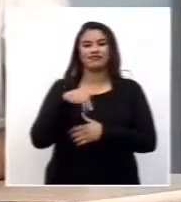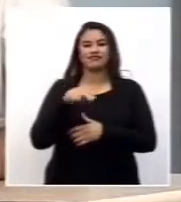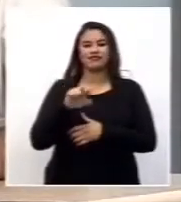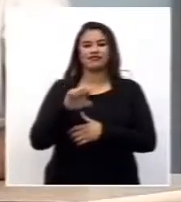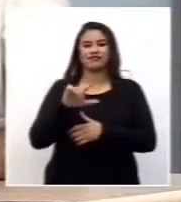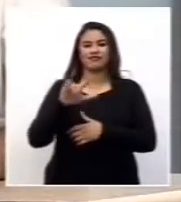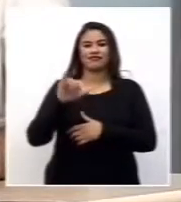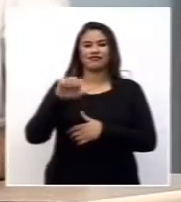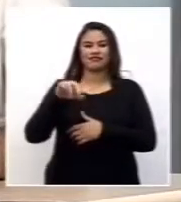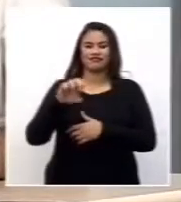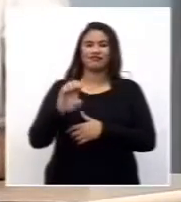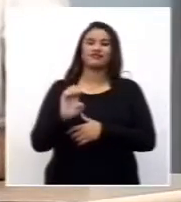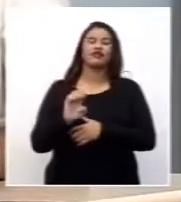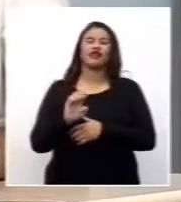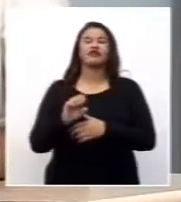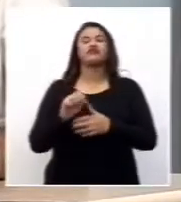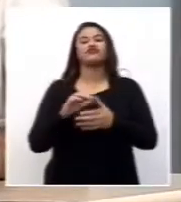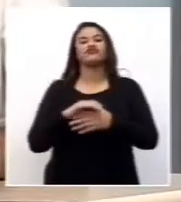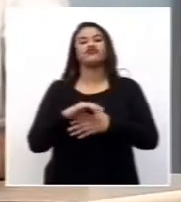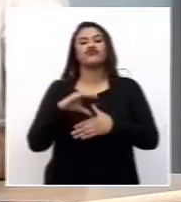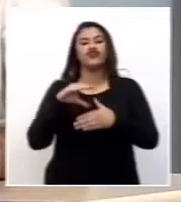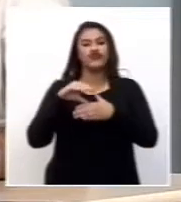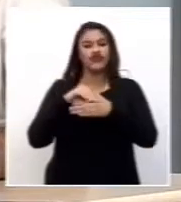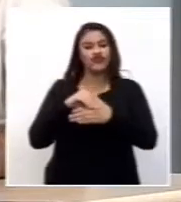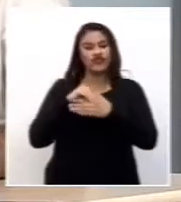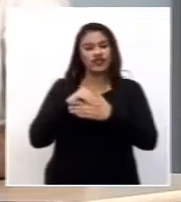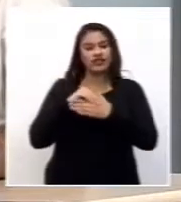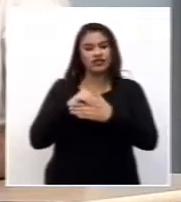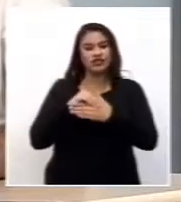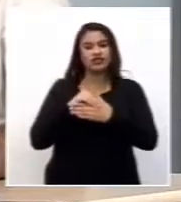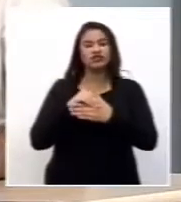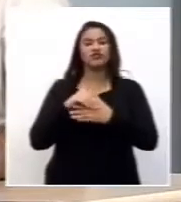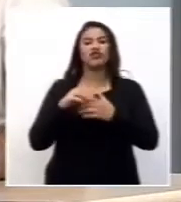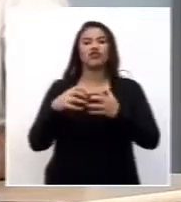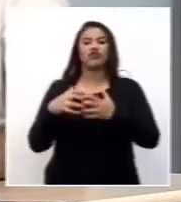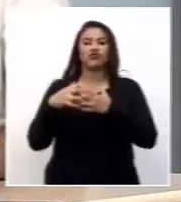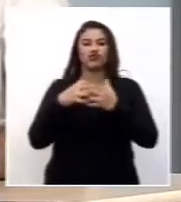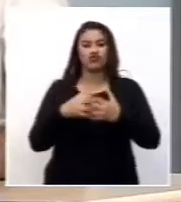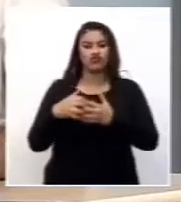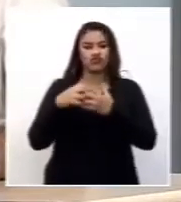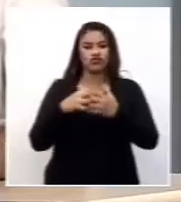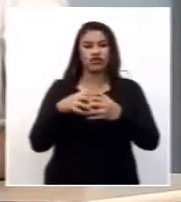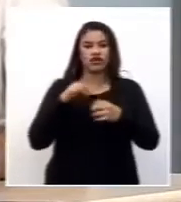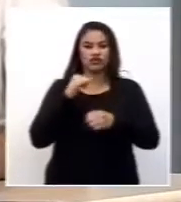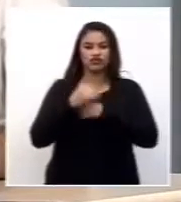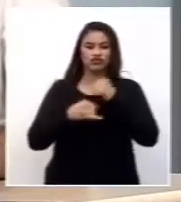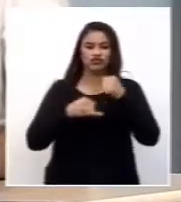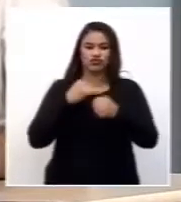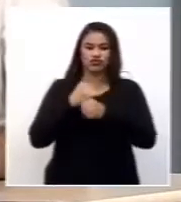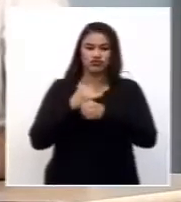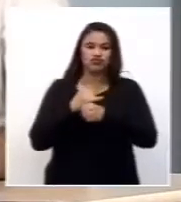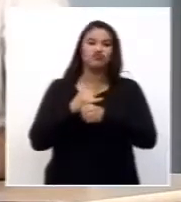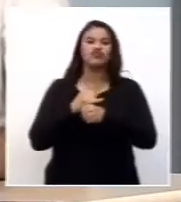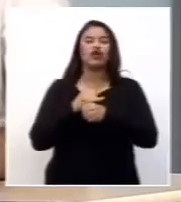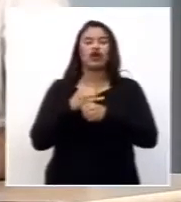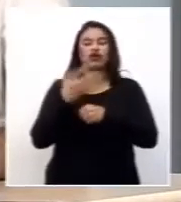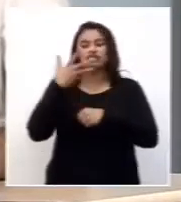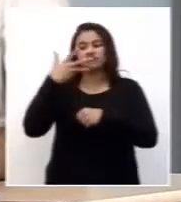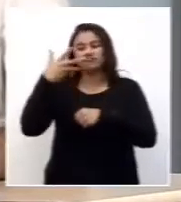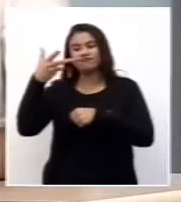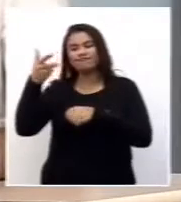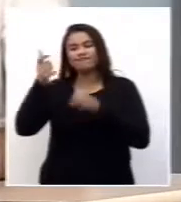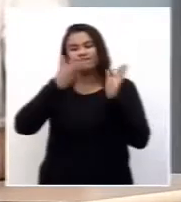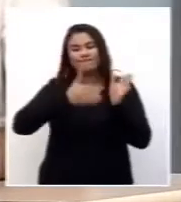espaço físico funcional, atrativo, virtual organizado.